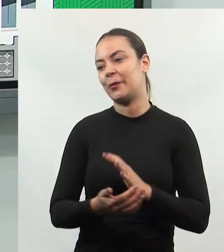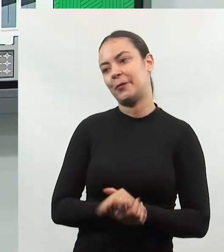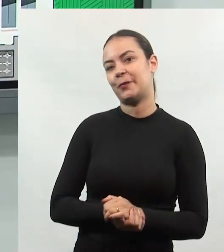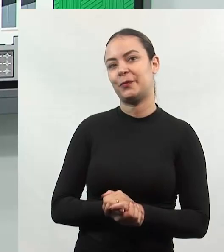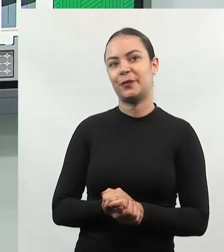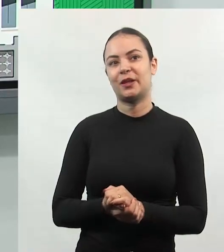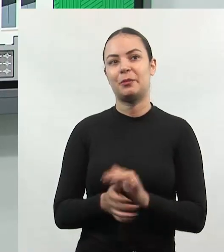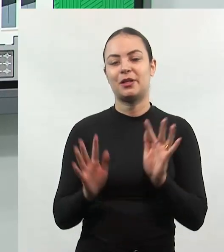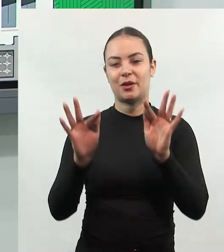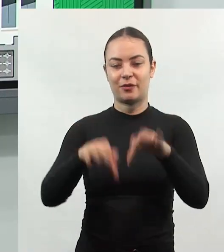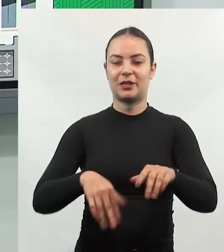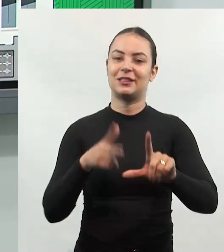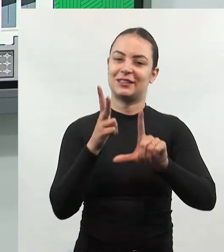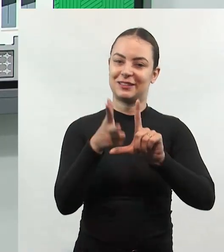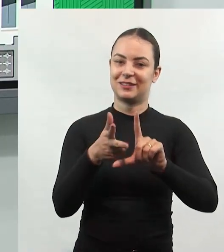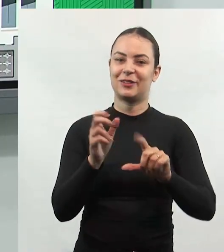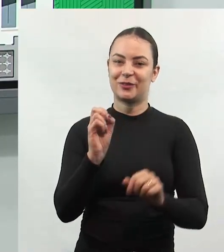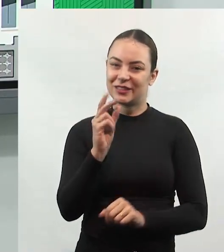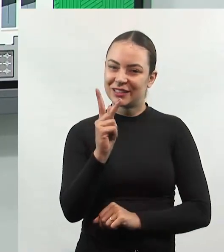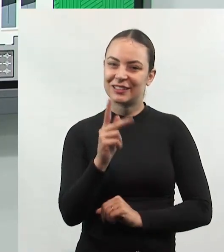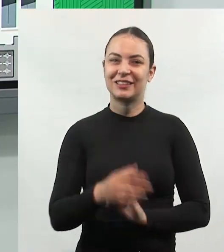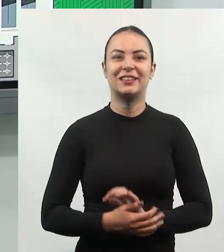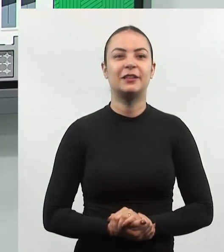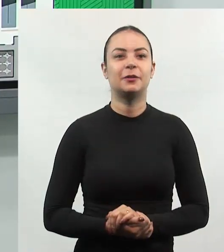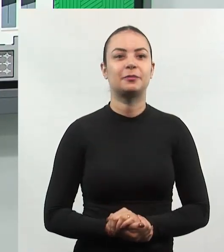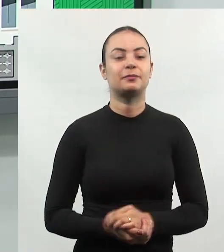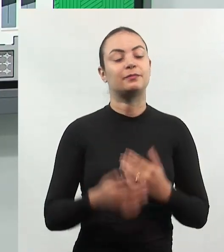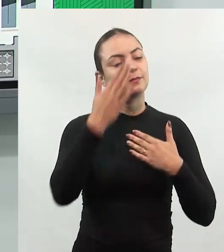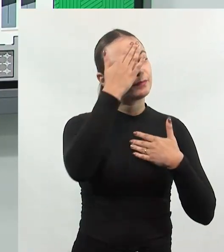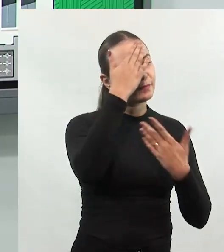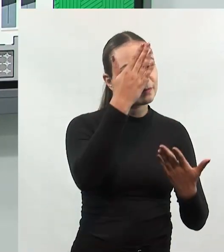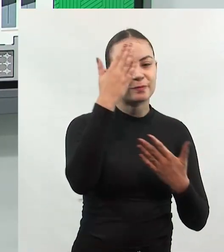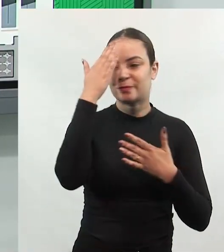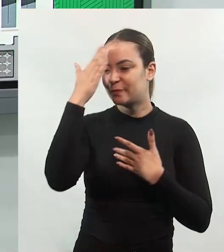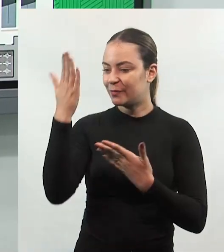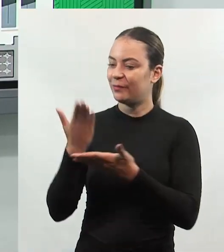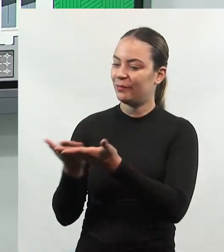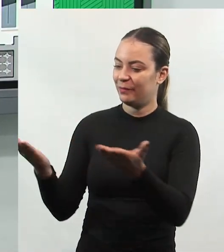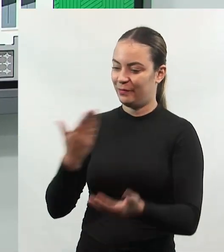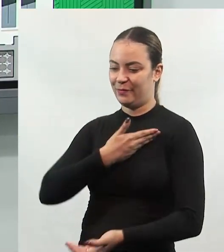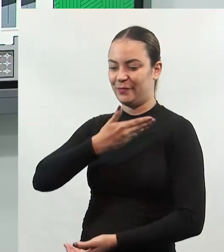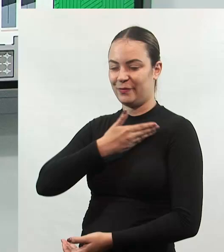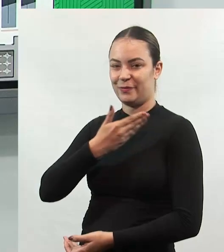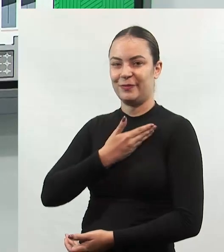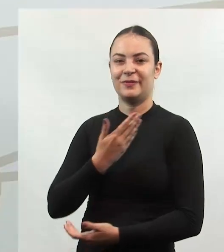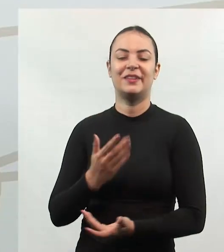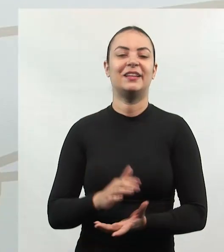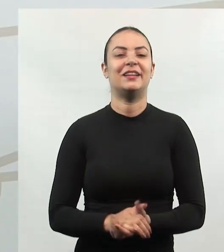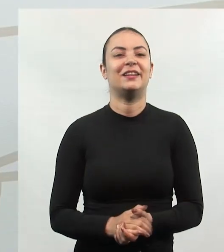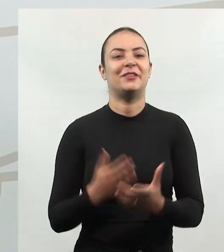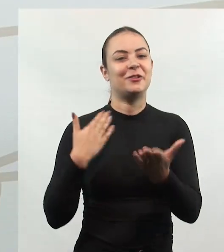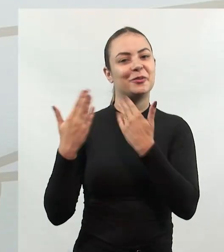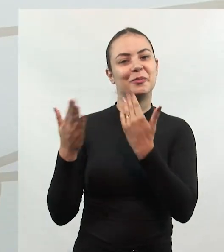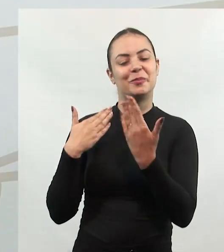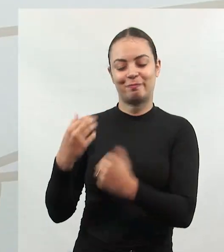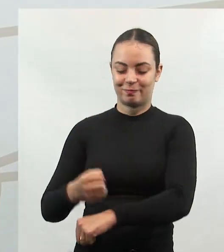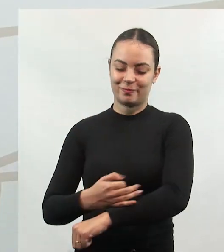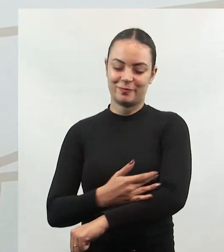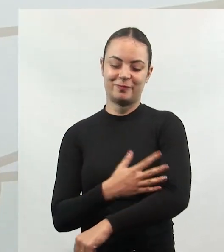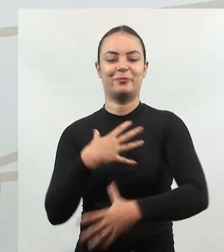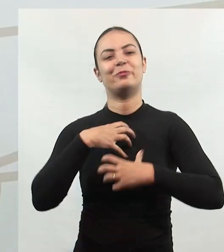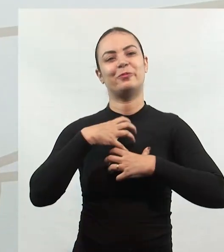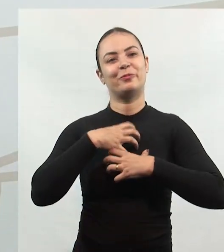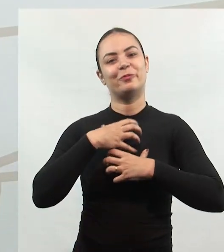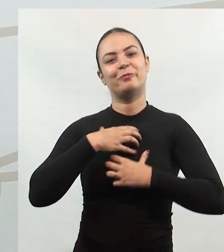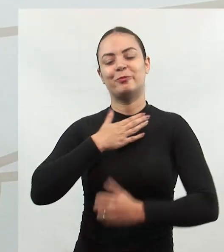nosso pessoal, das nossas telespectadoras e telespectadores, para que a gente consiga encerrar a nossa live. Obrigada, Eline. Obrigada,